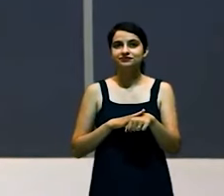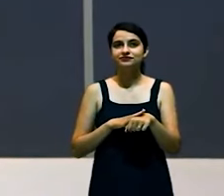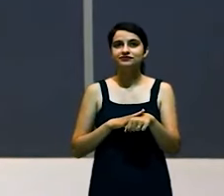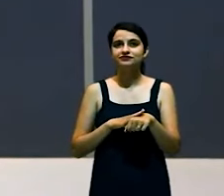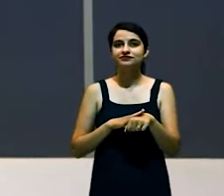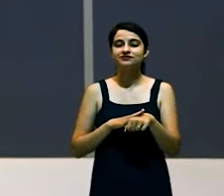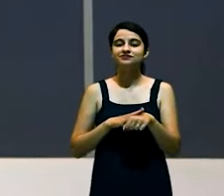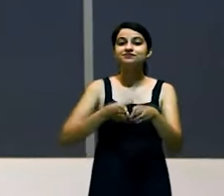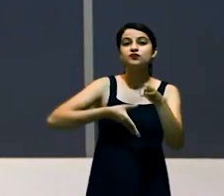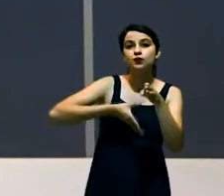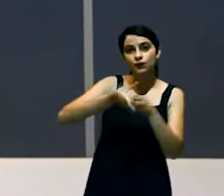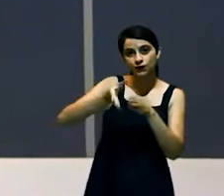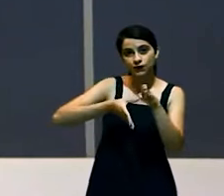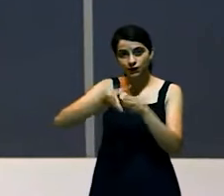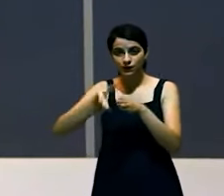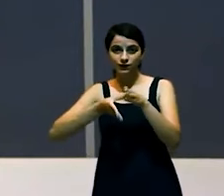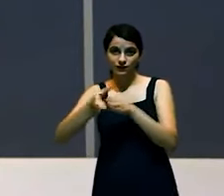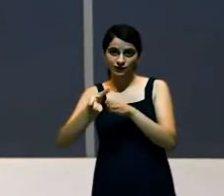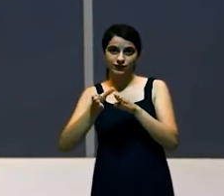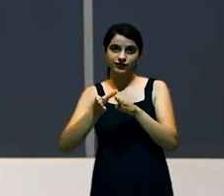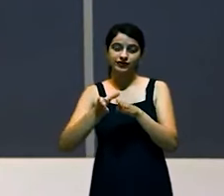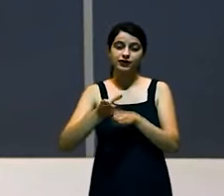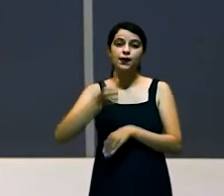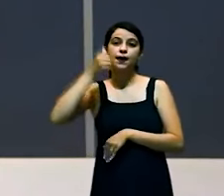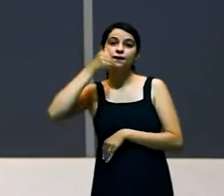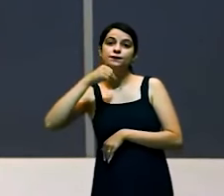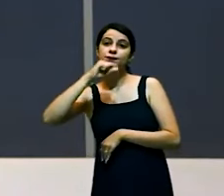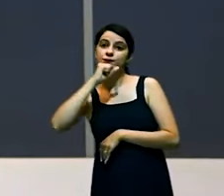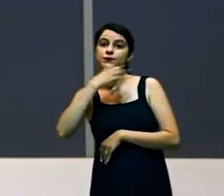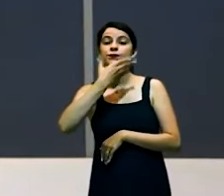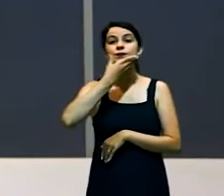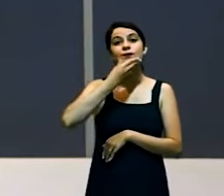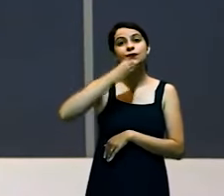quero te dar um conselho, pai, mãe.